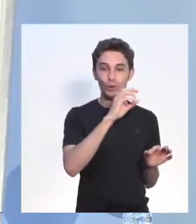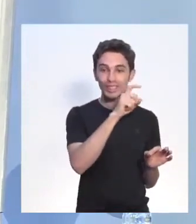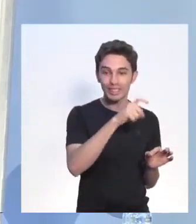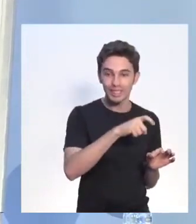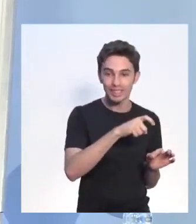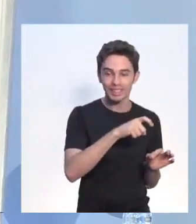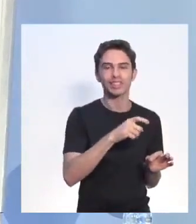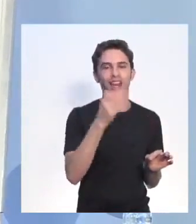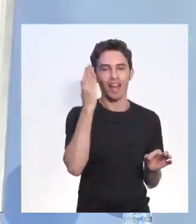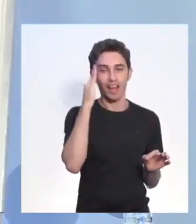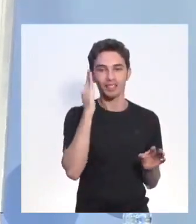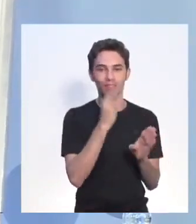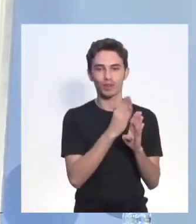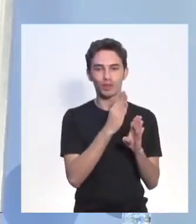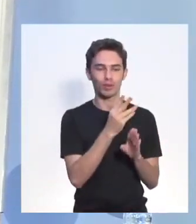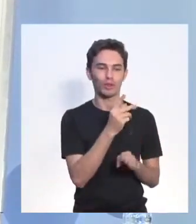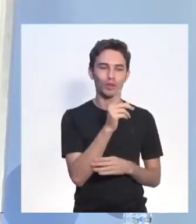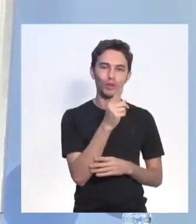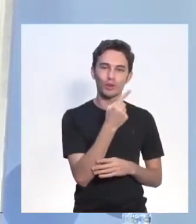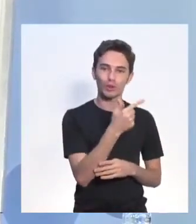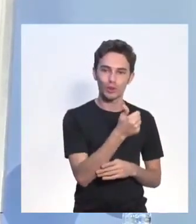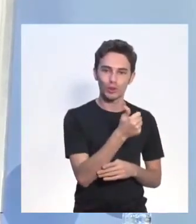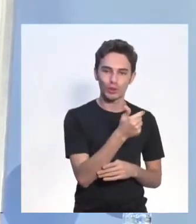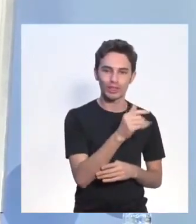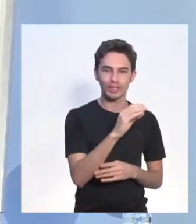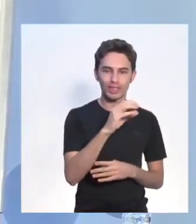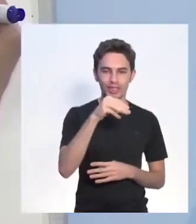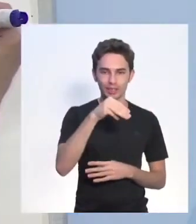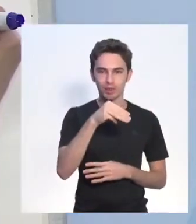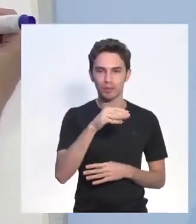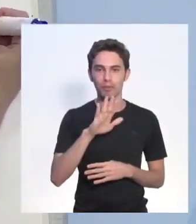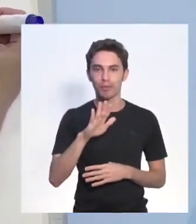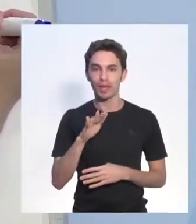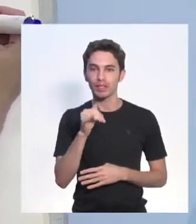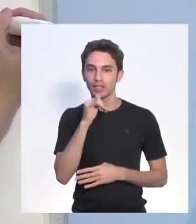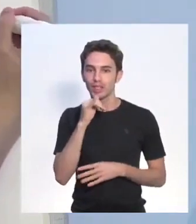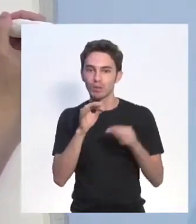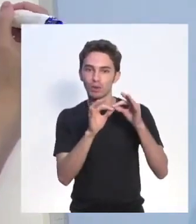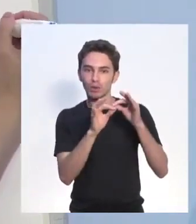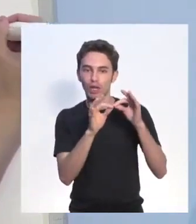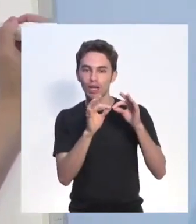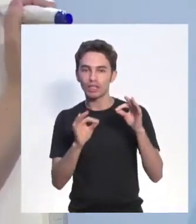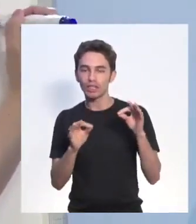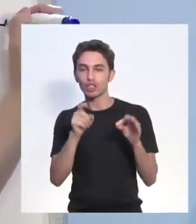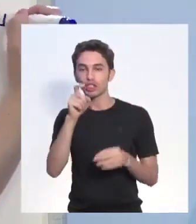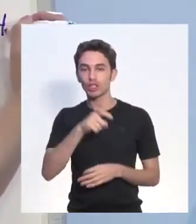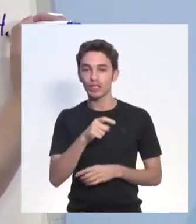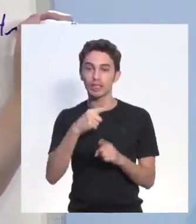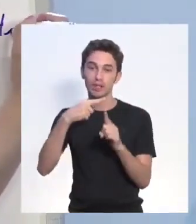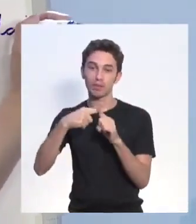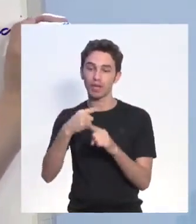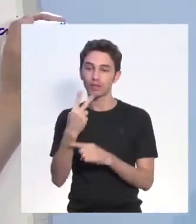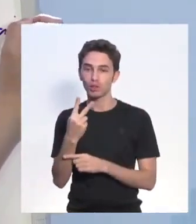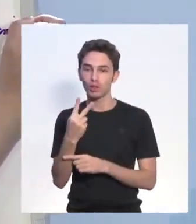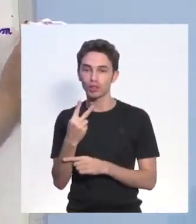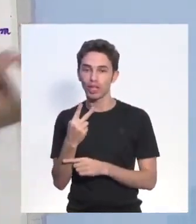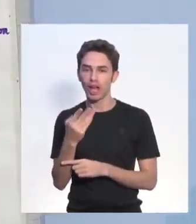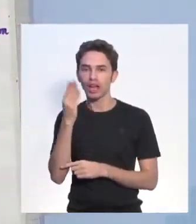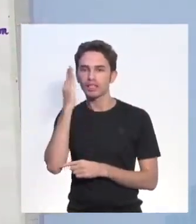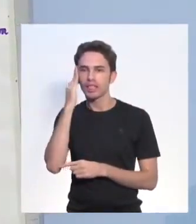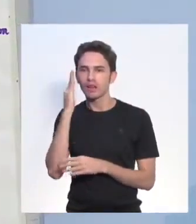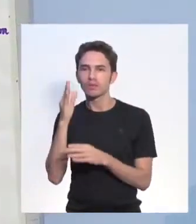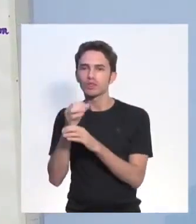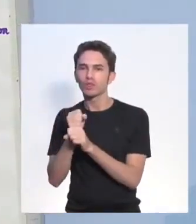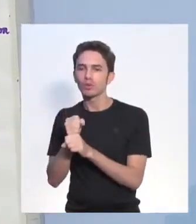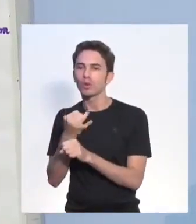E x mais 2 vai ser como? 12 mais 2. Quanto é 12 mais 2? 14. Muito